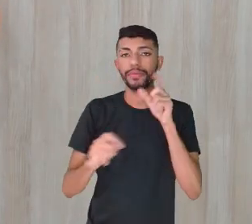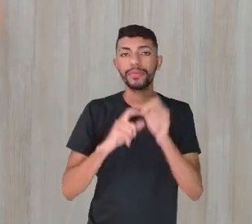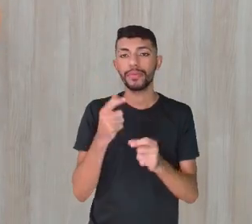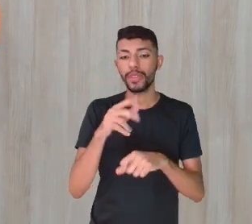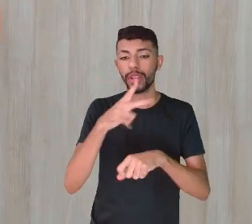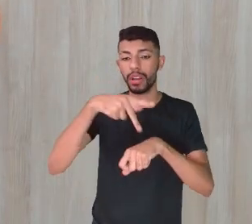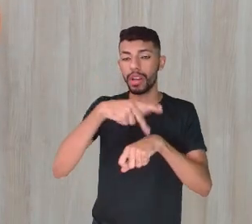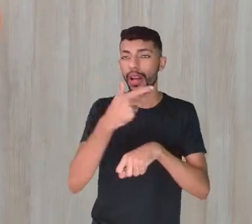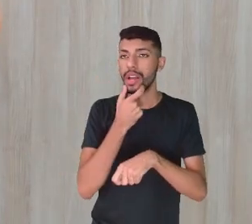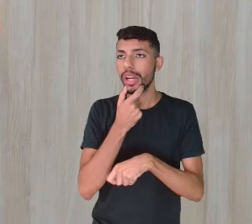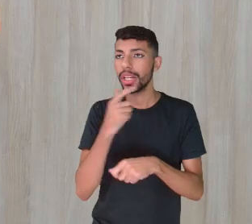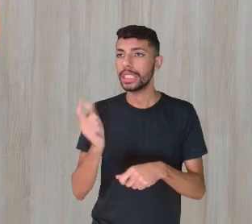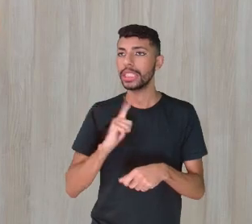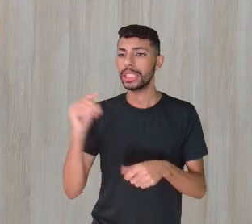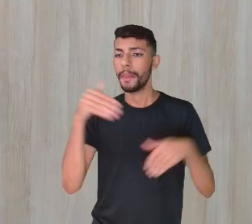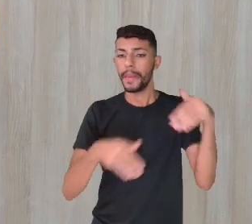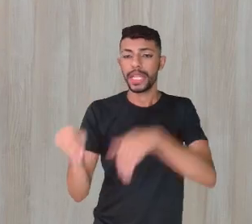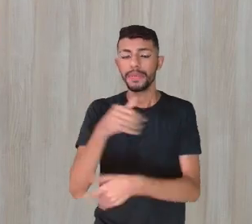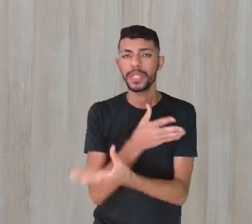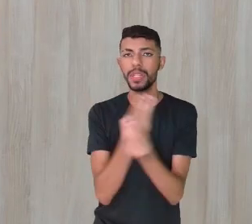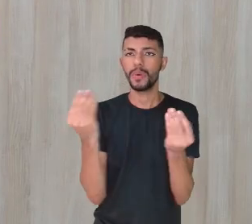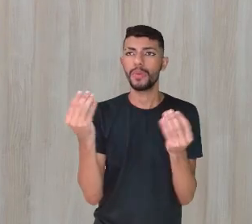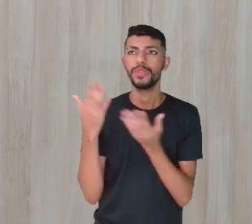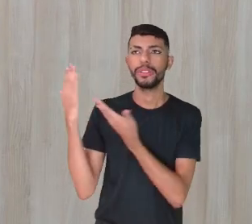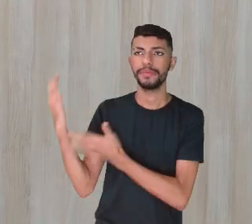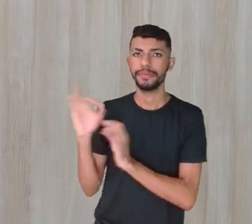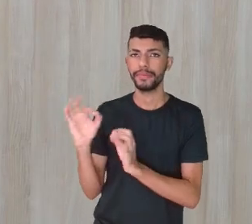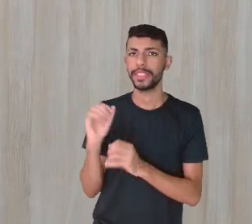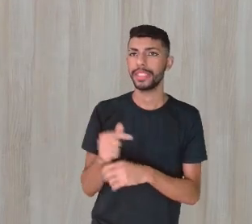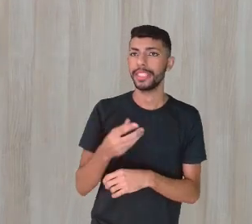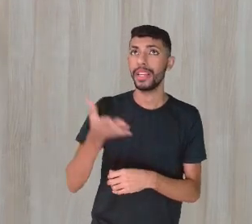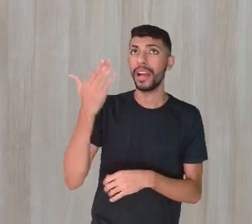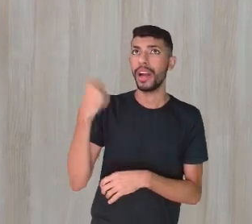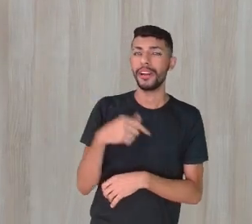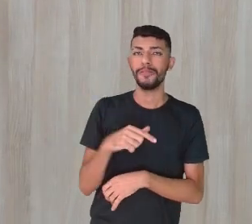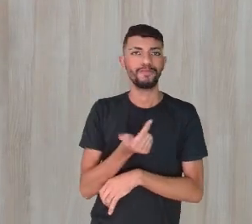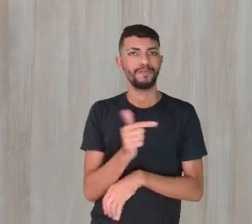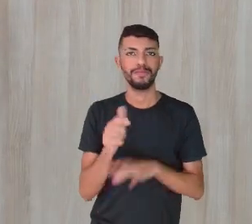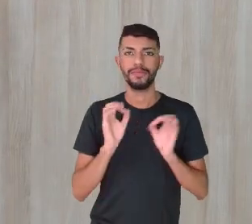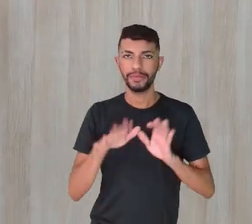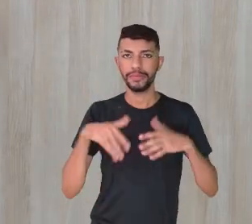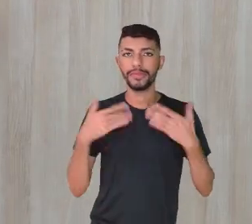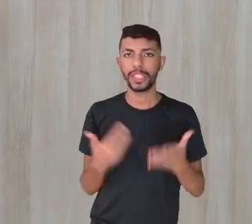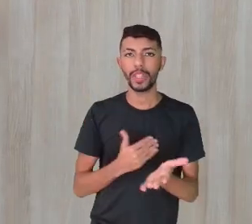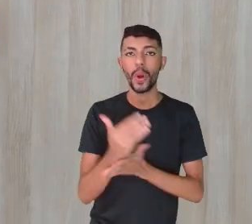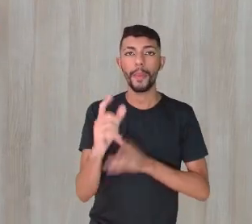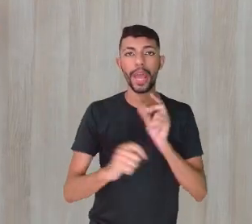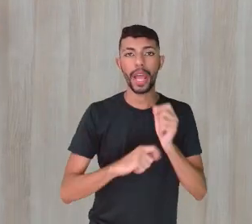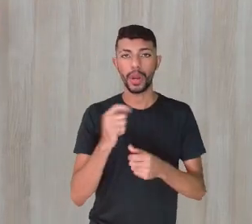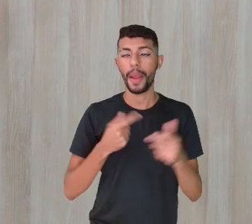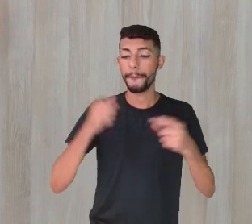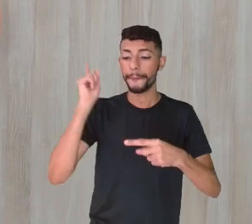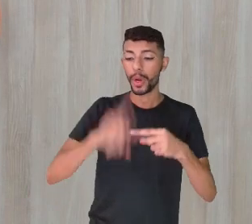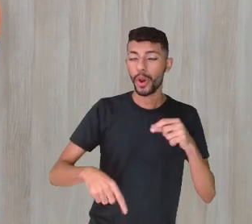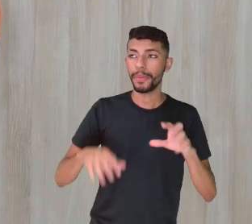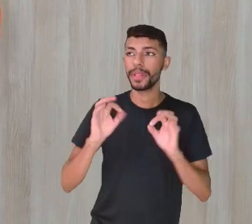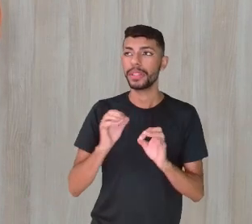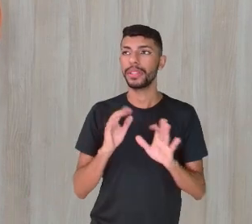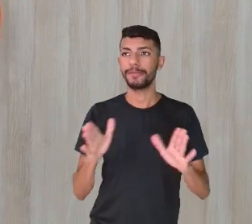está tendo tanta participação ali que até então não existia. Então eles começam a proibir e fechar o circo,